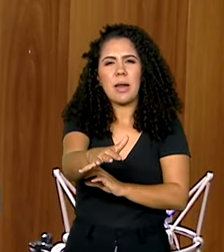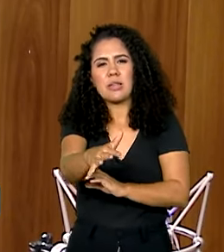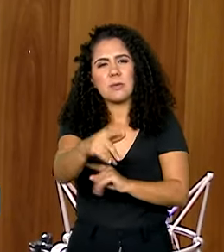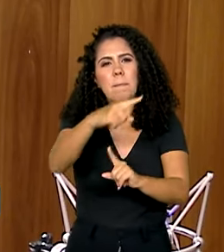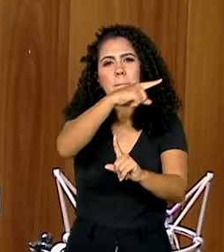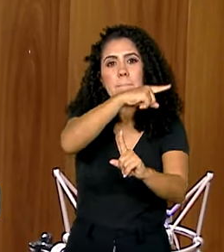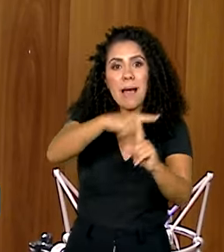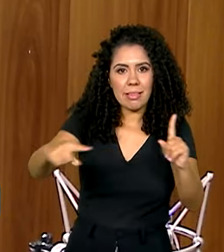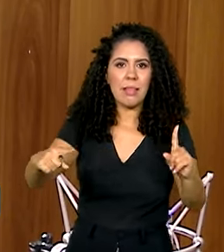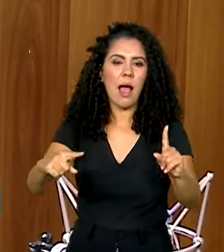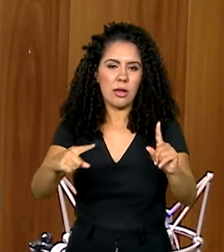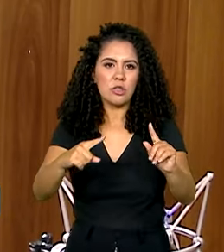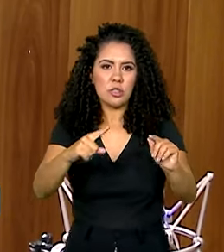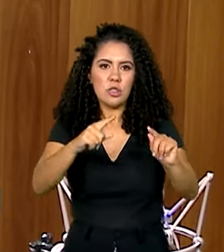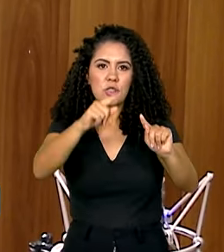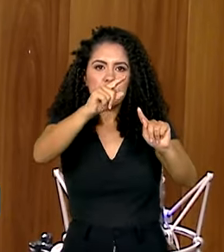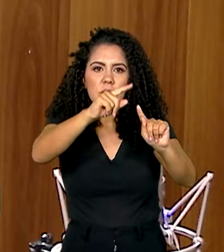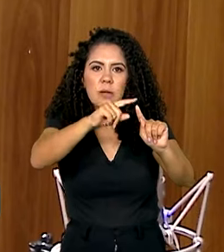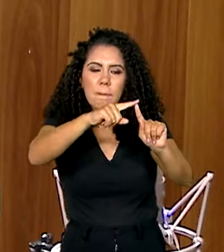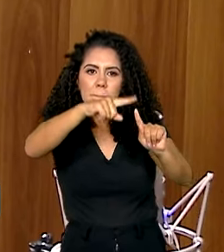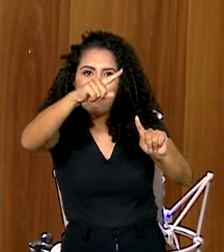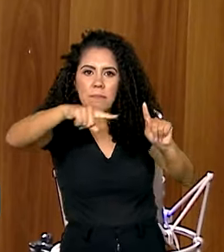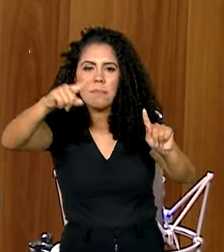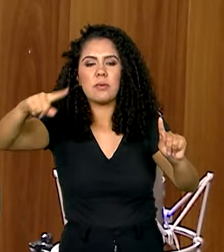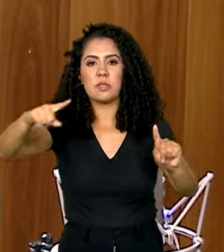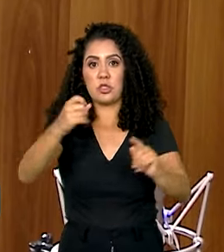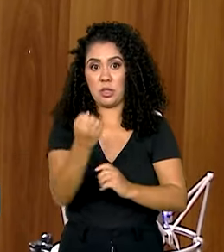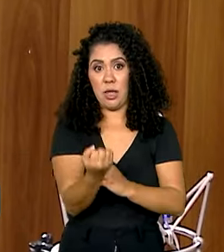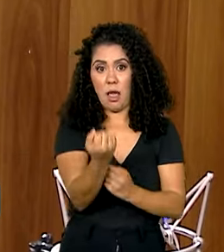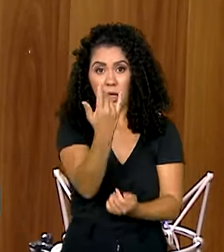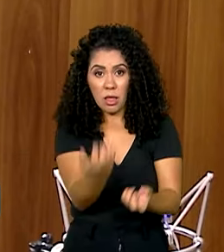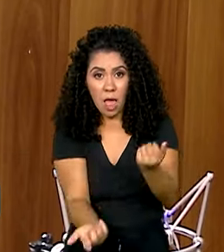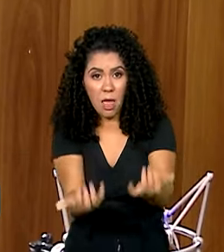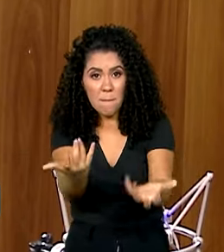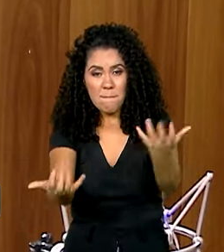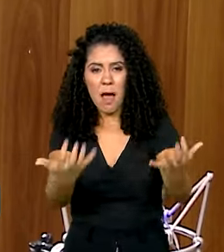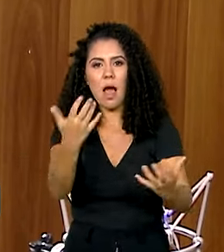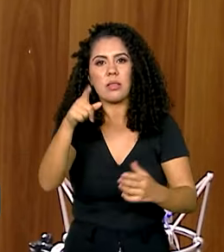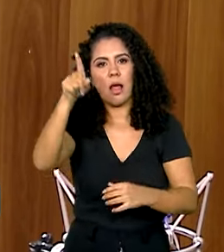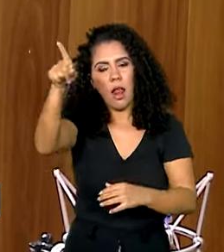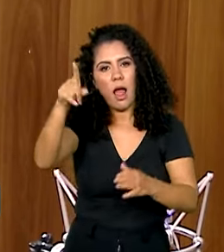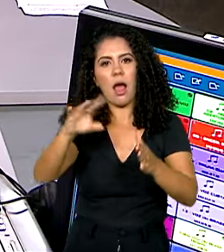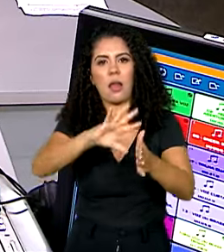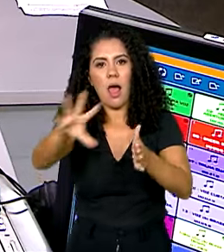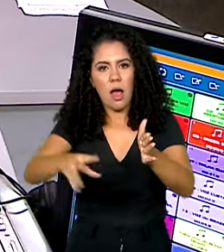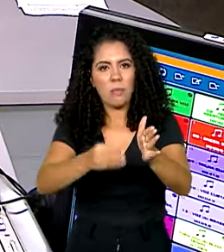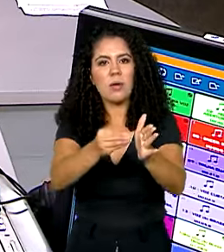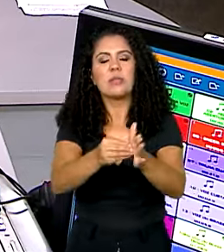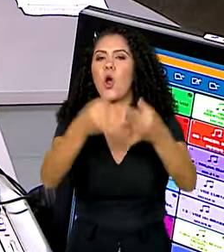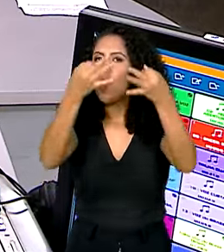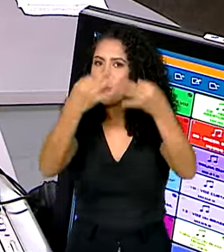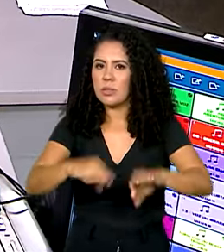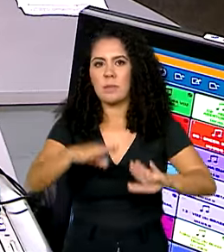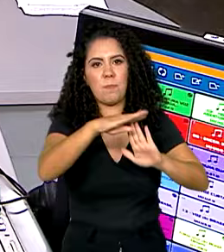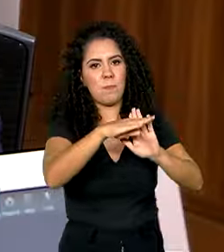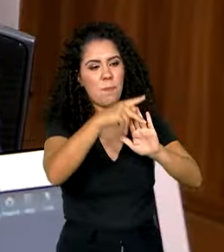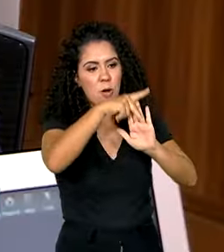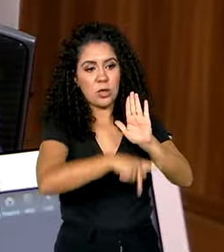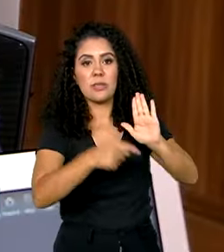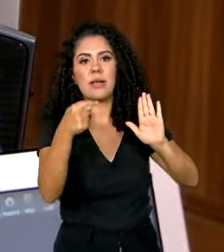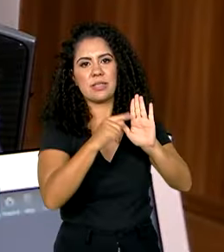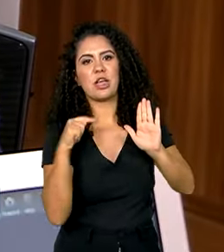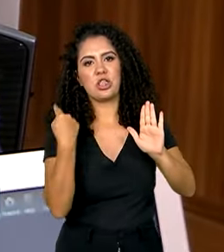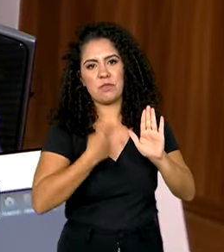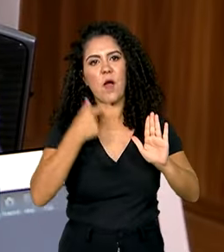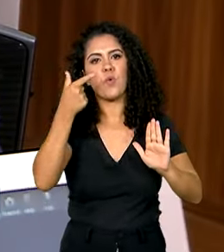metade os índices de queimadas, desmatamento na Amazônia, e com certeza com esse projeto a gente vai avançar ainda mais. Agora,